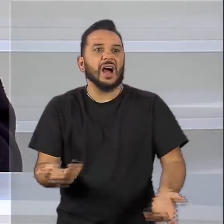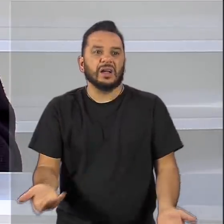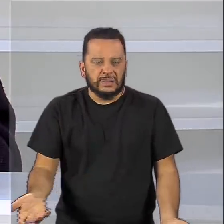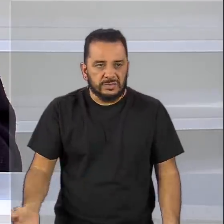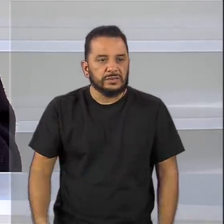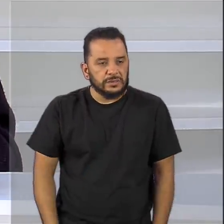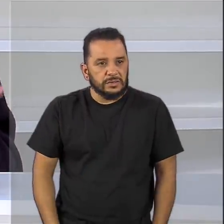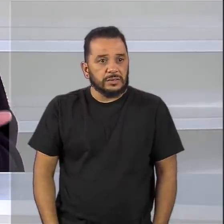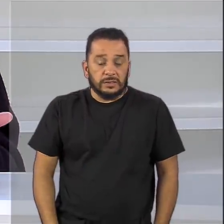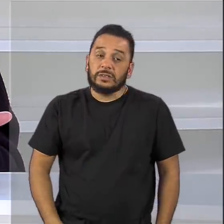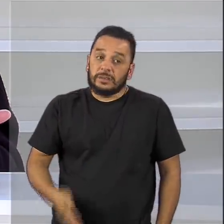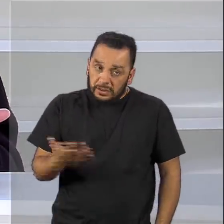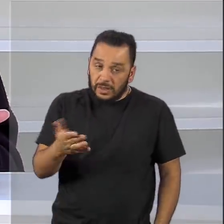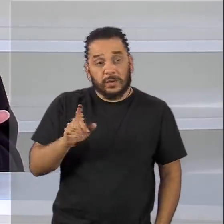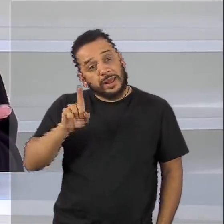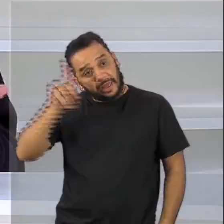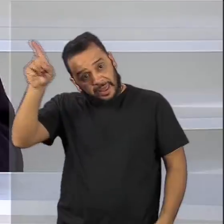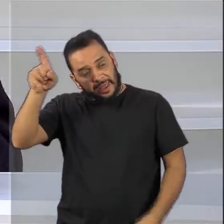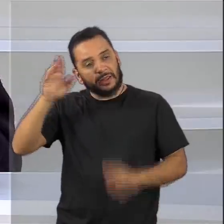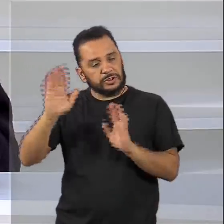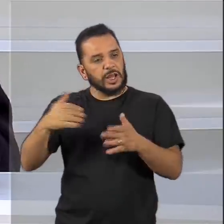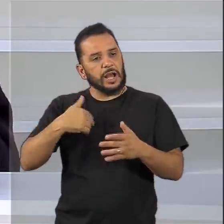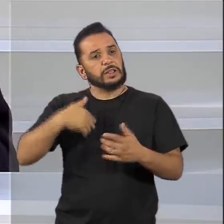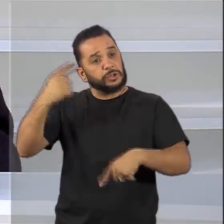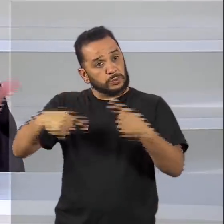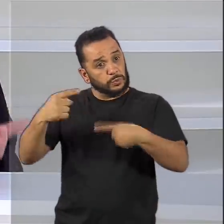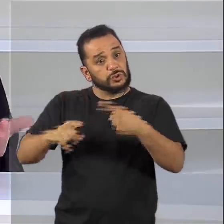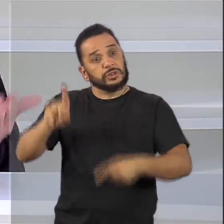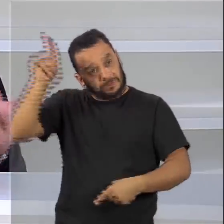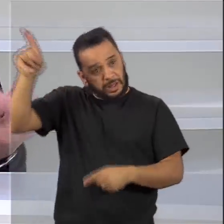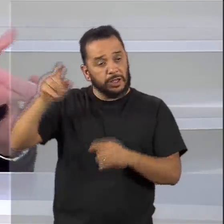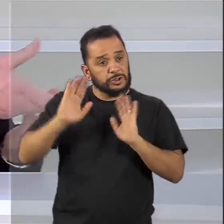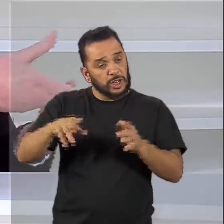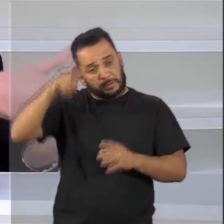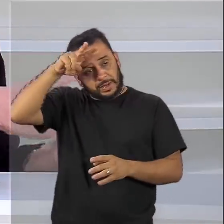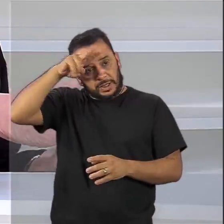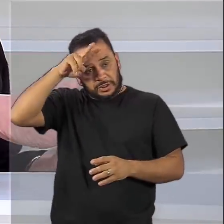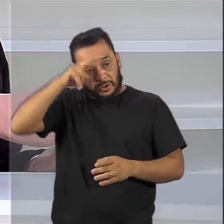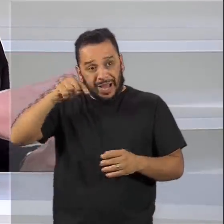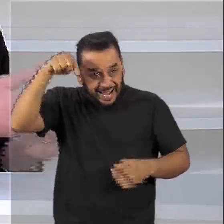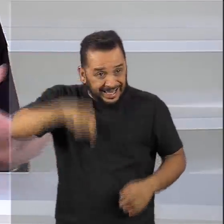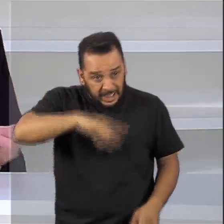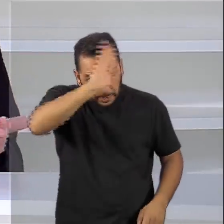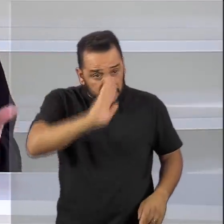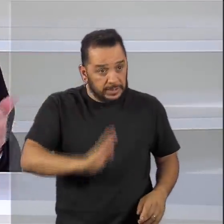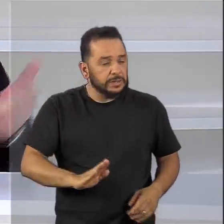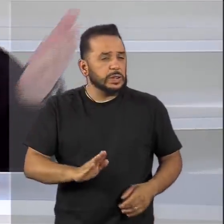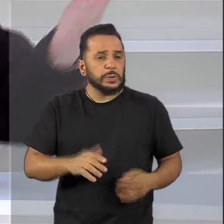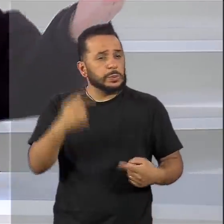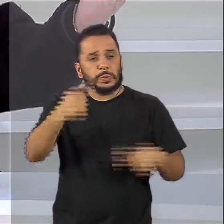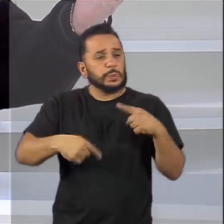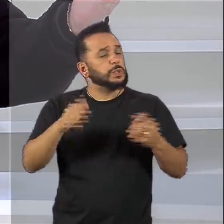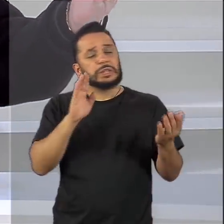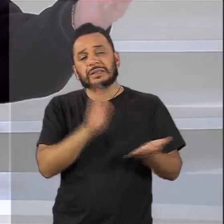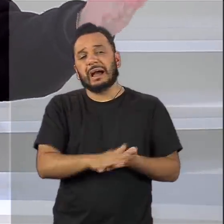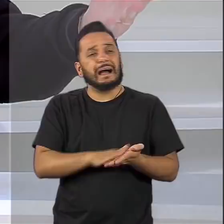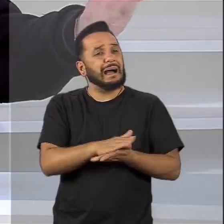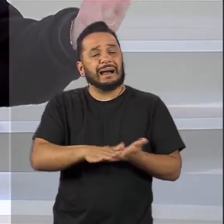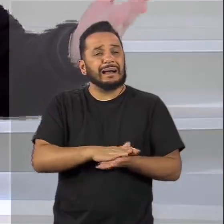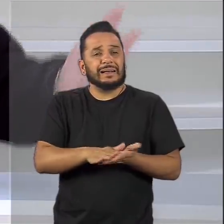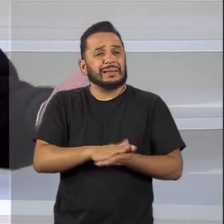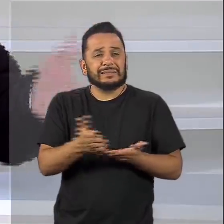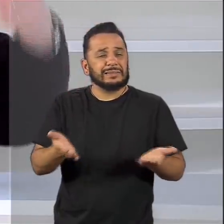está discutindo como presidente eleito. Eu posso que no Brasil nem os candidatos a presidentes a serem eleitos discutem mínimo, como o Oscar